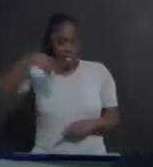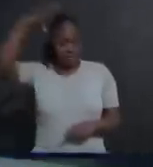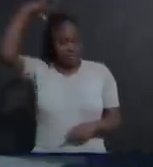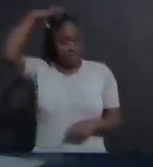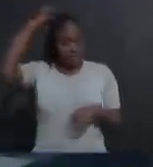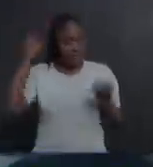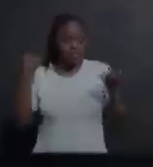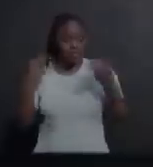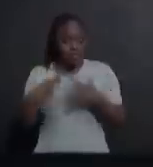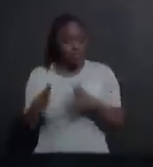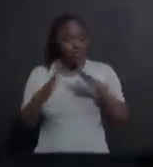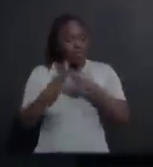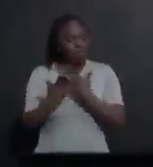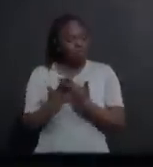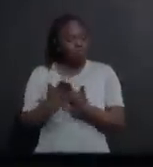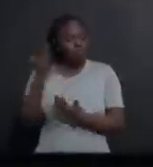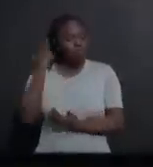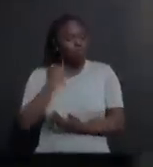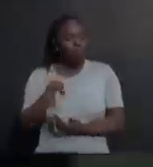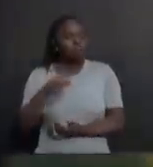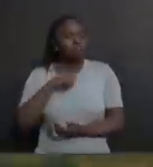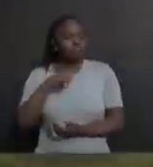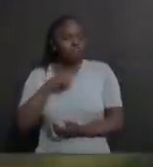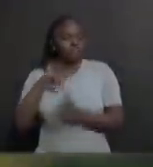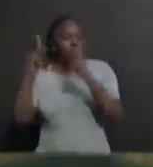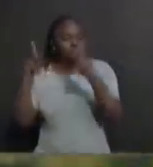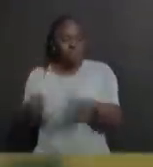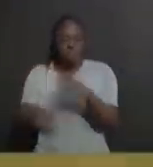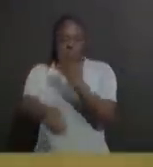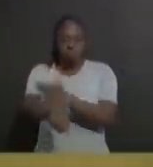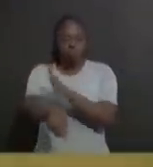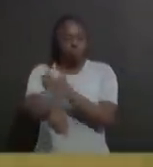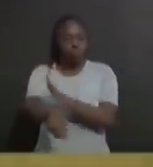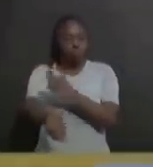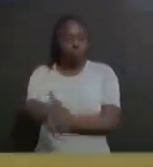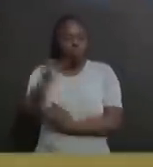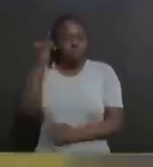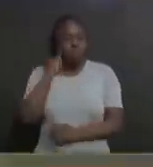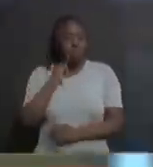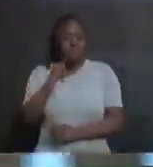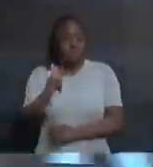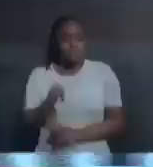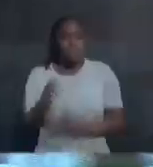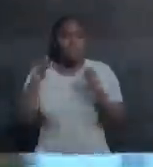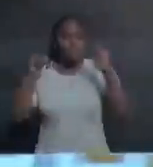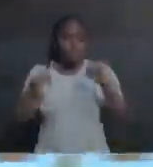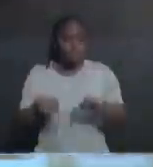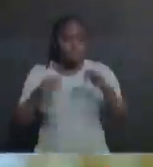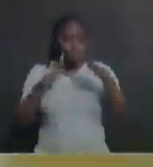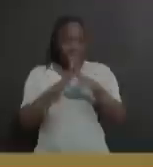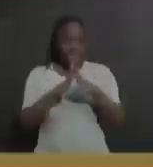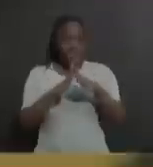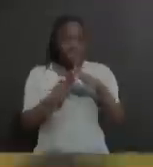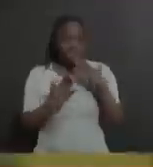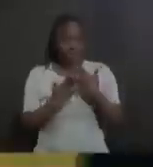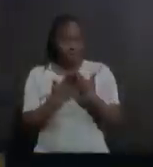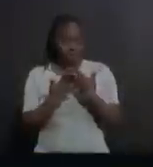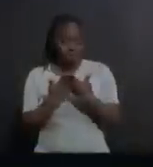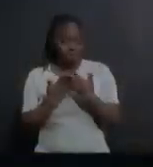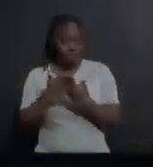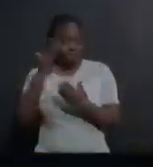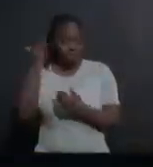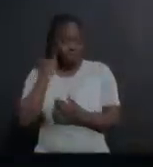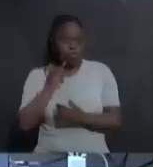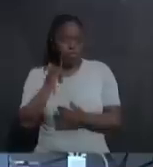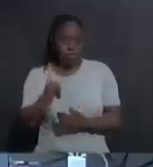de profetas, né? As pessoas eram treinadas para profetizar. Nós temos uma escola de profetas aqui, o Carisma. Quem é do Carisma